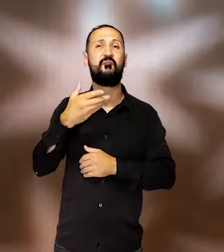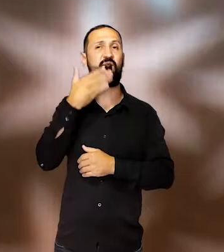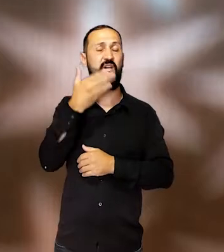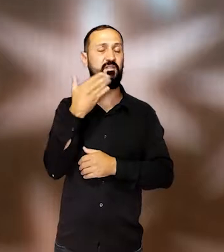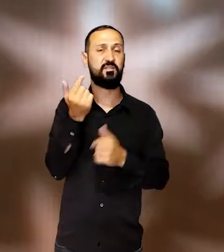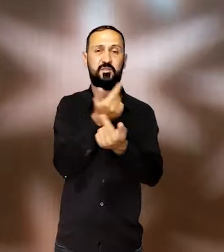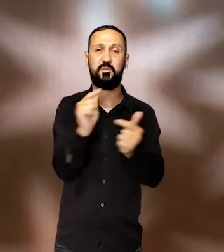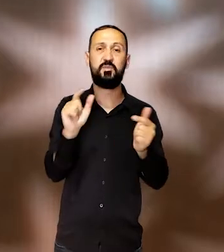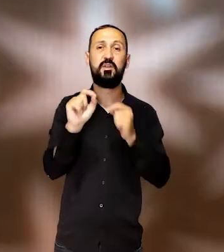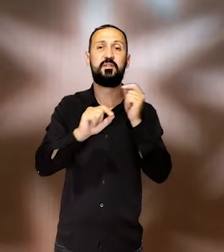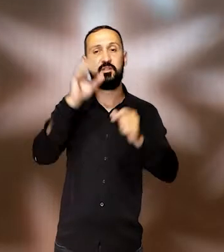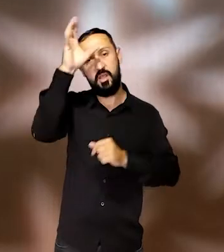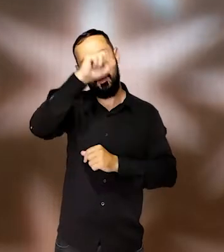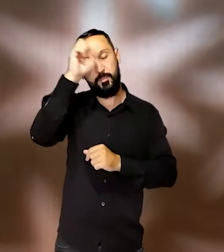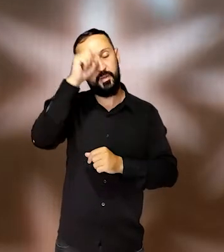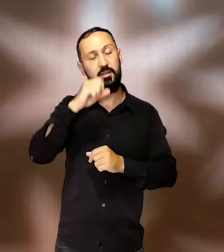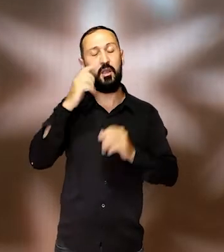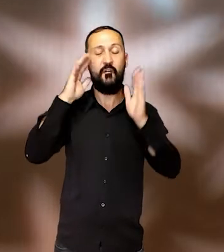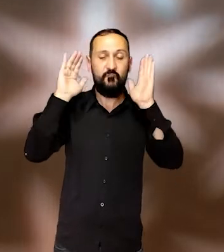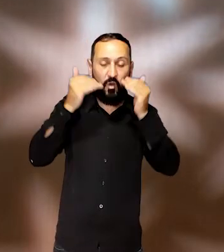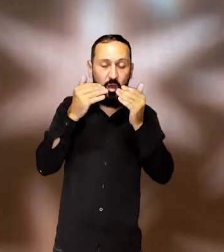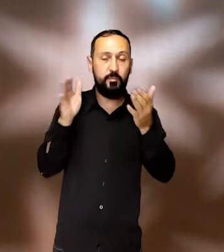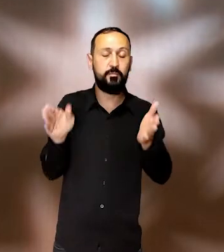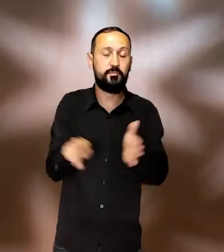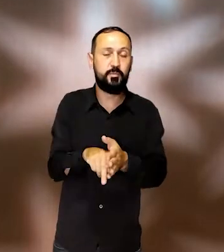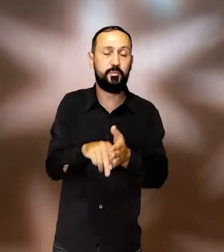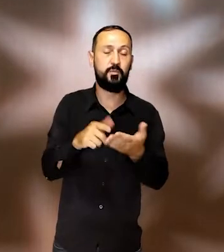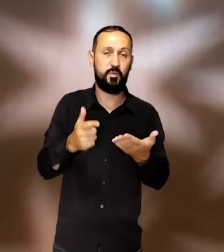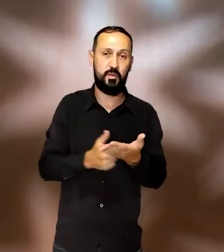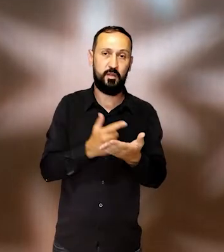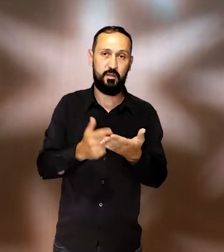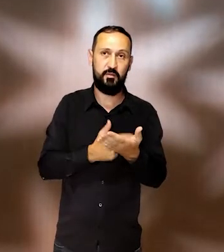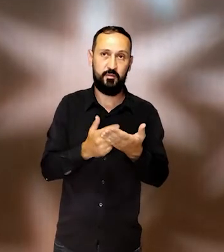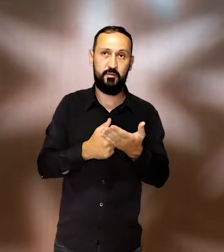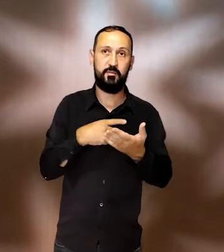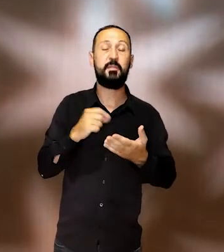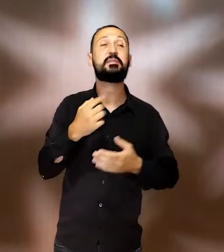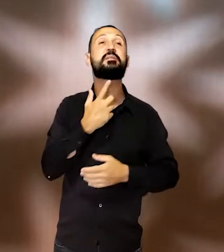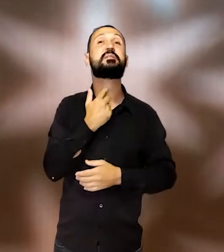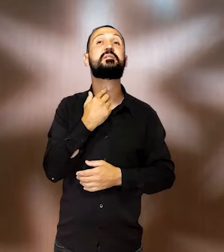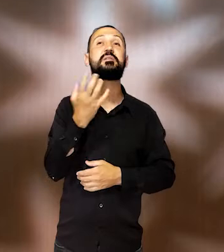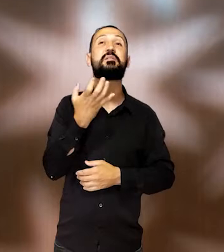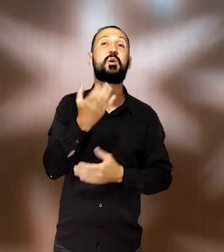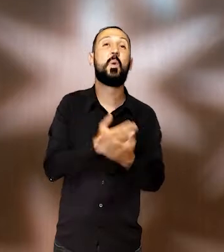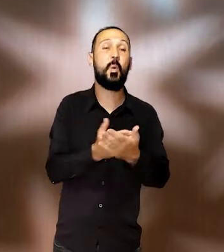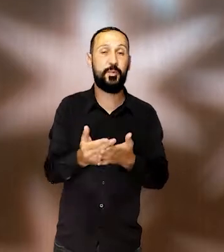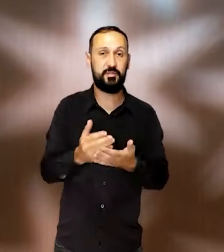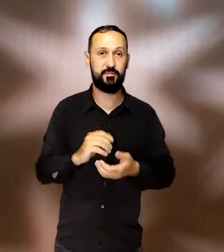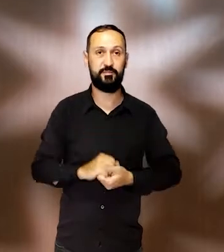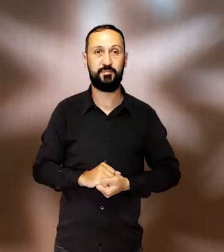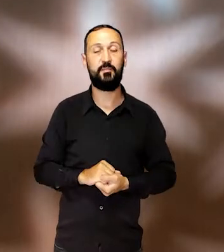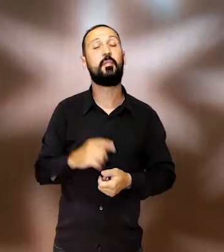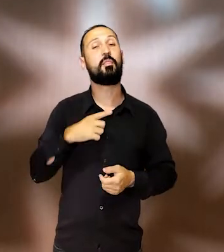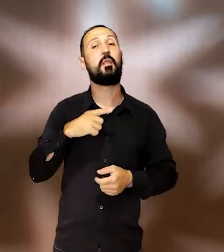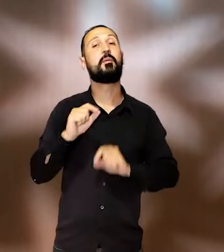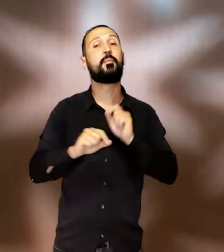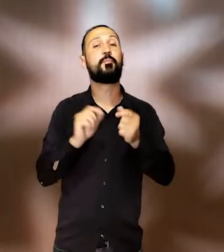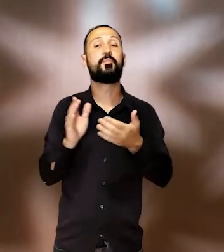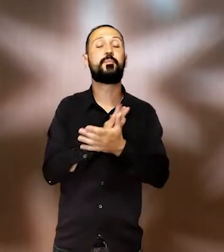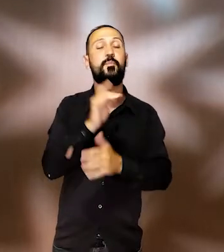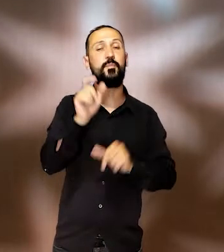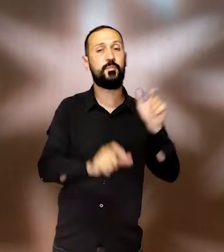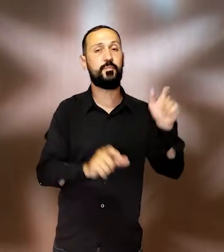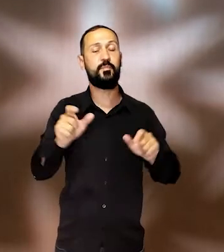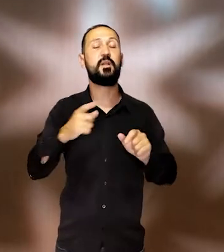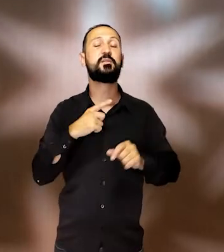tanta facilidade em prender sua atenção numa obra, mas até sentem o desejo de criar esse hábito. Há também